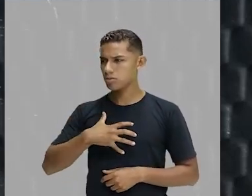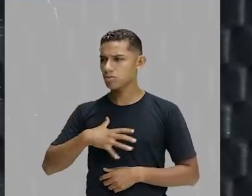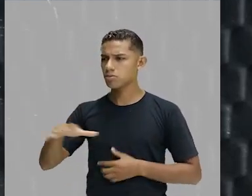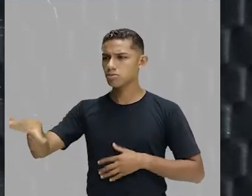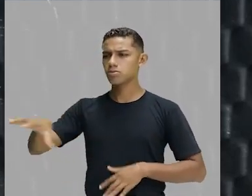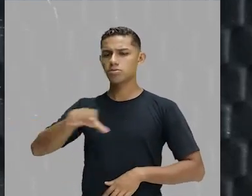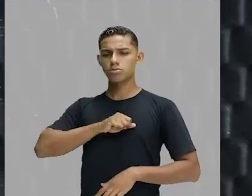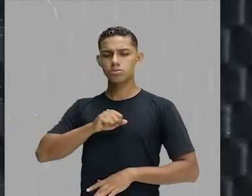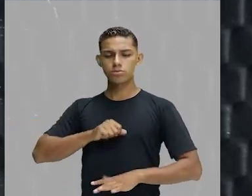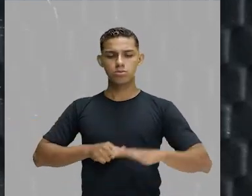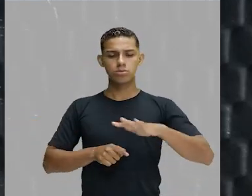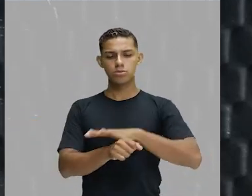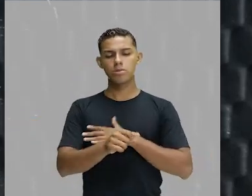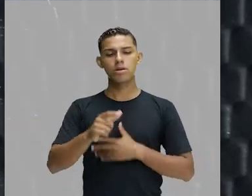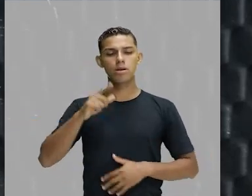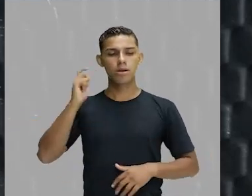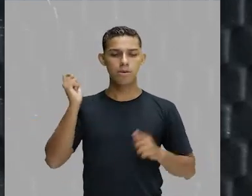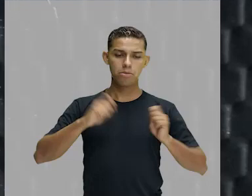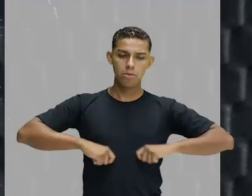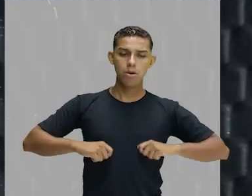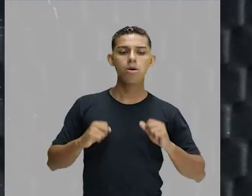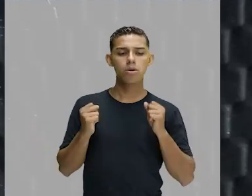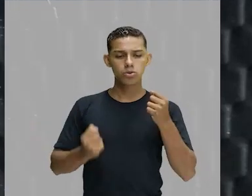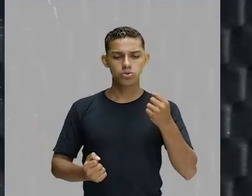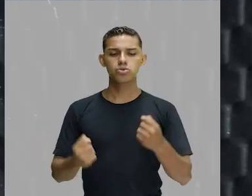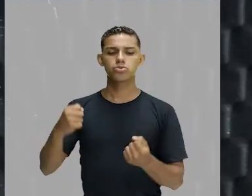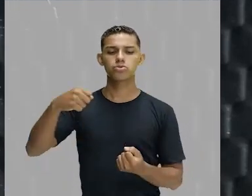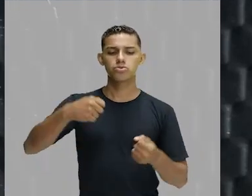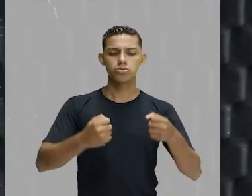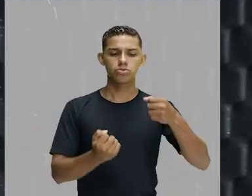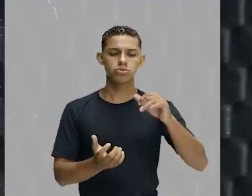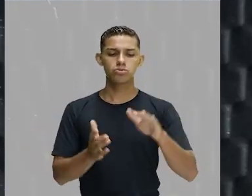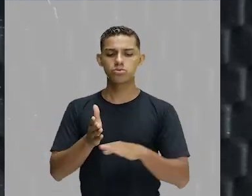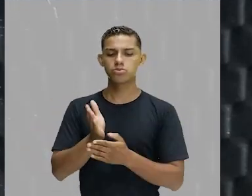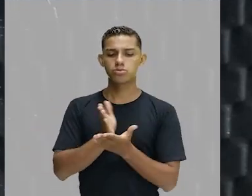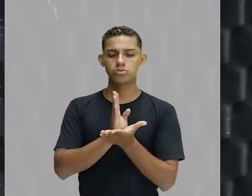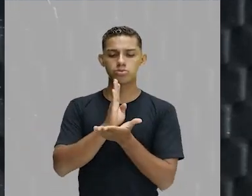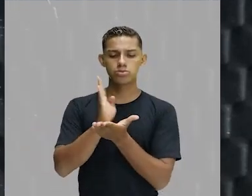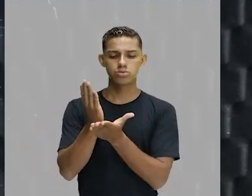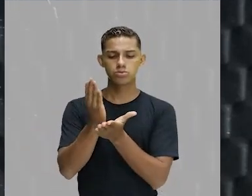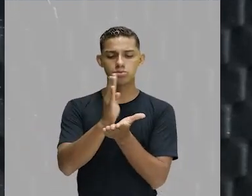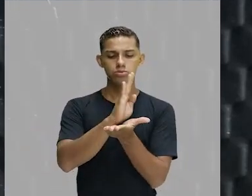da tripulação. Então, você pode pilotar, você pode ser